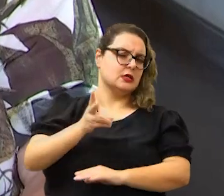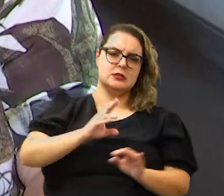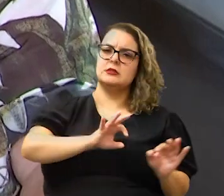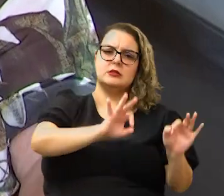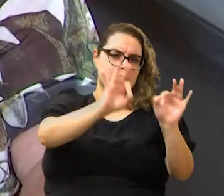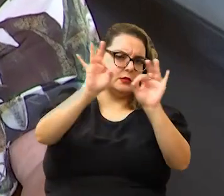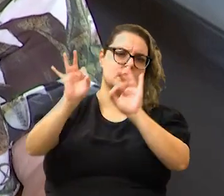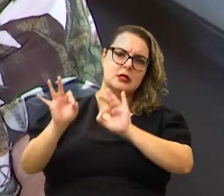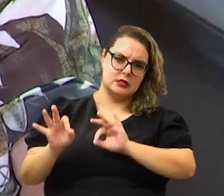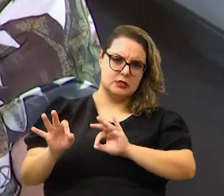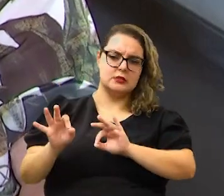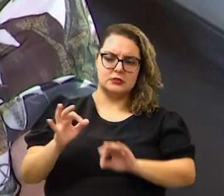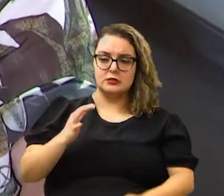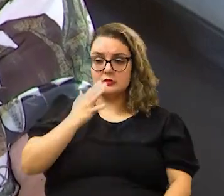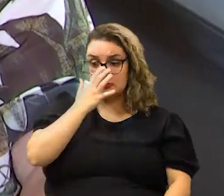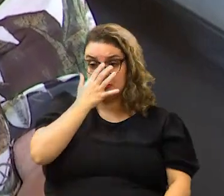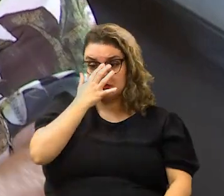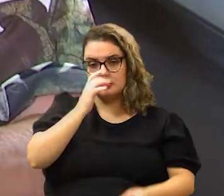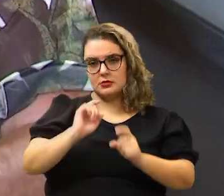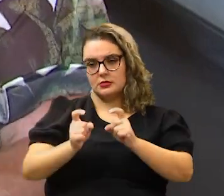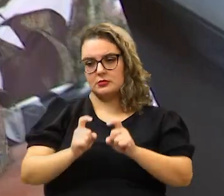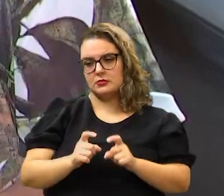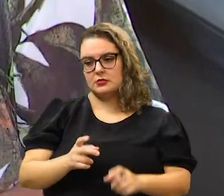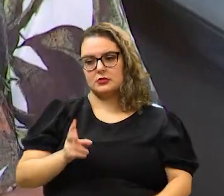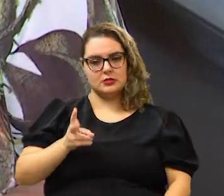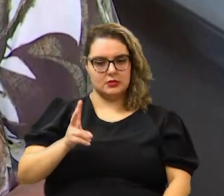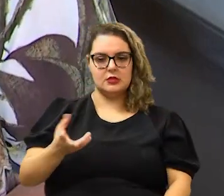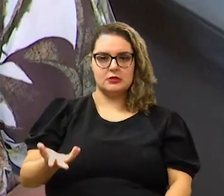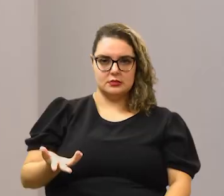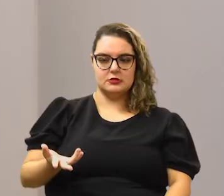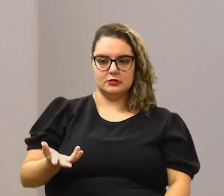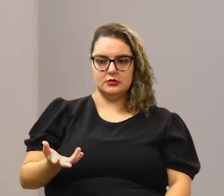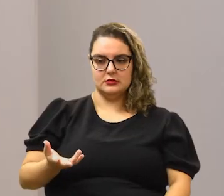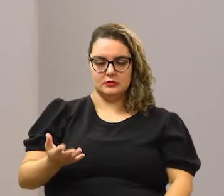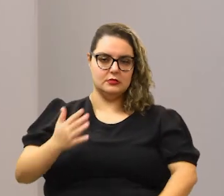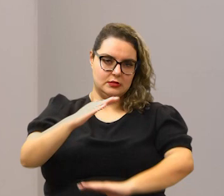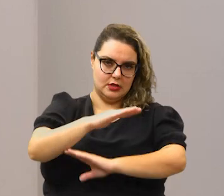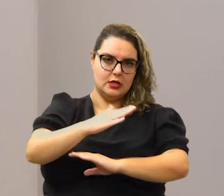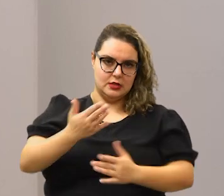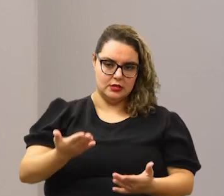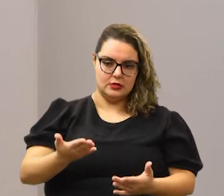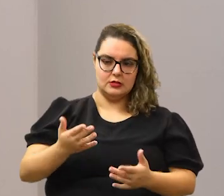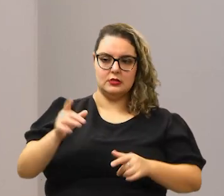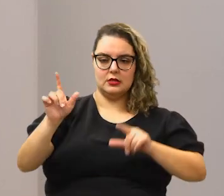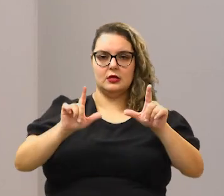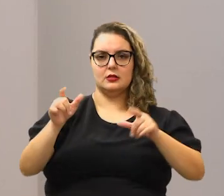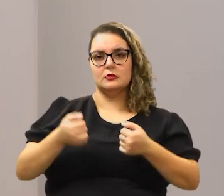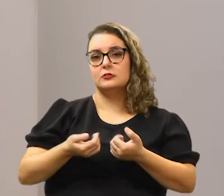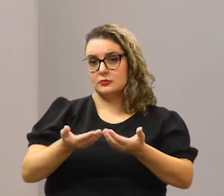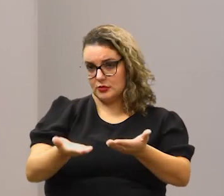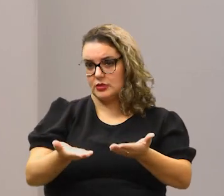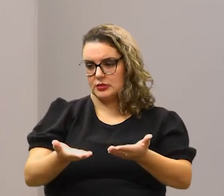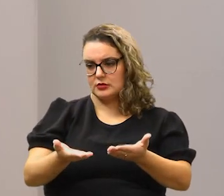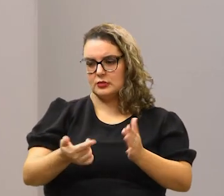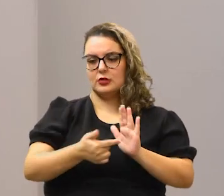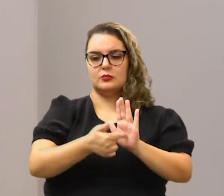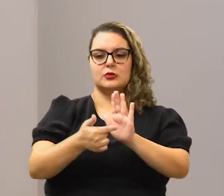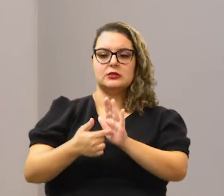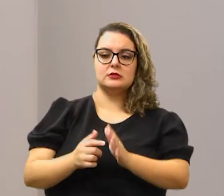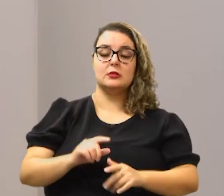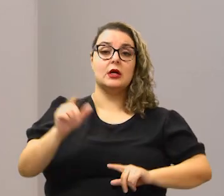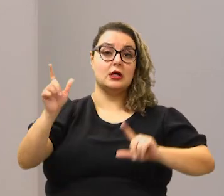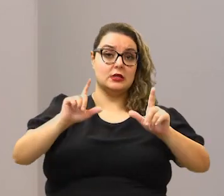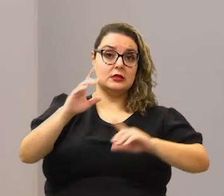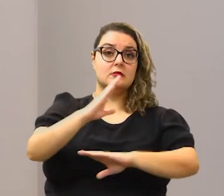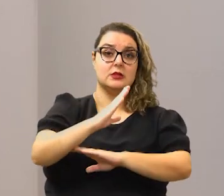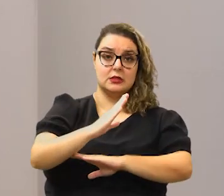a Câmara estava, a TV estava mostrando. A TV Câmara tem sido um instrumento importante de